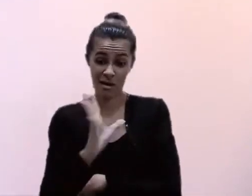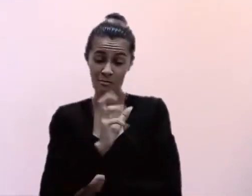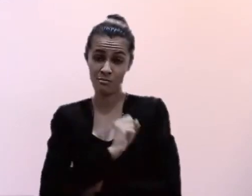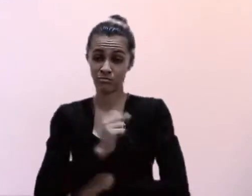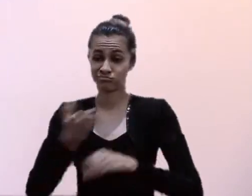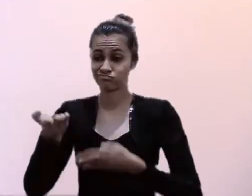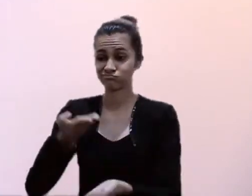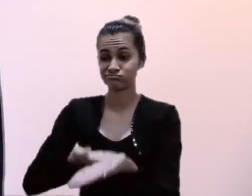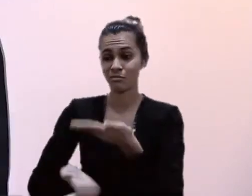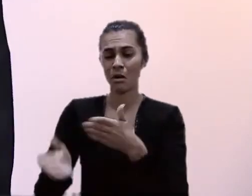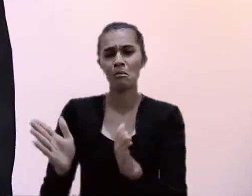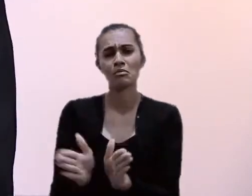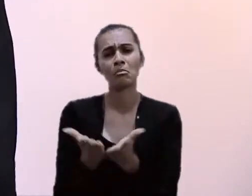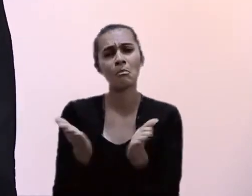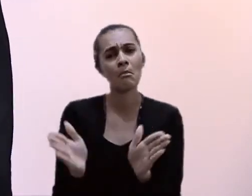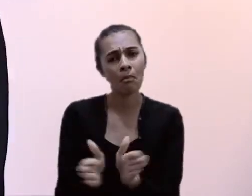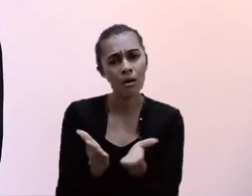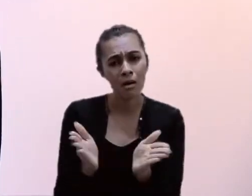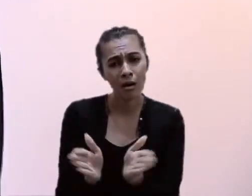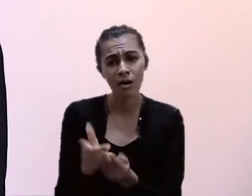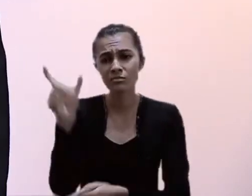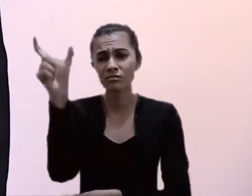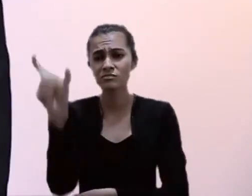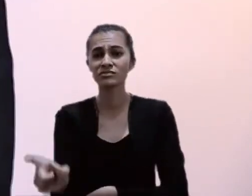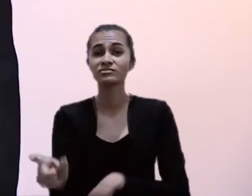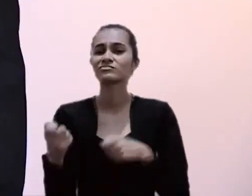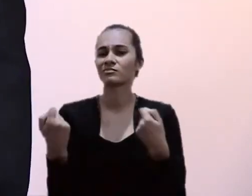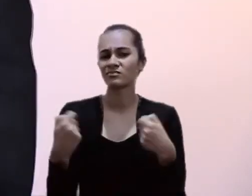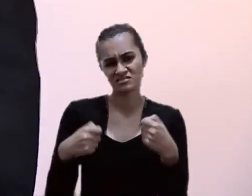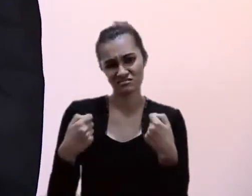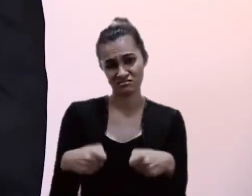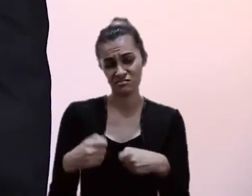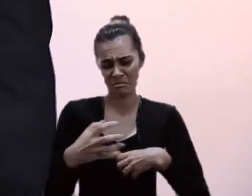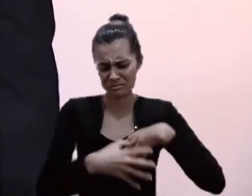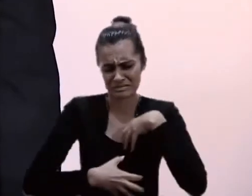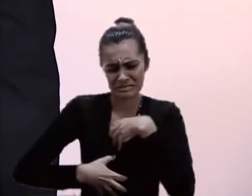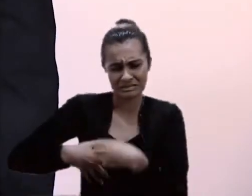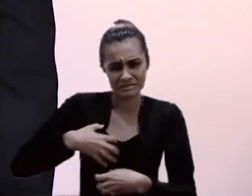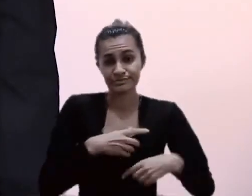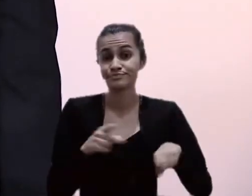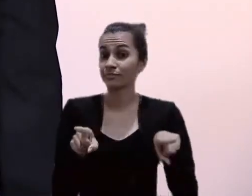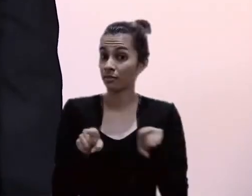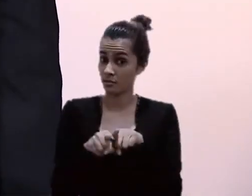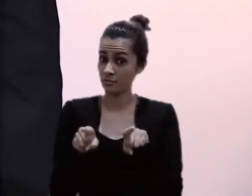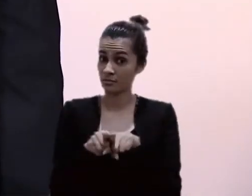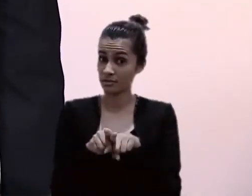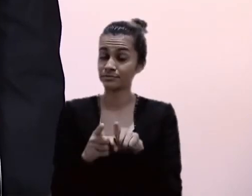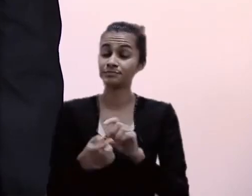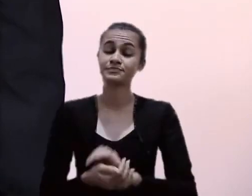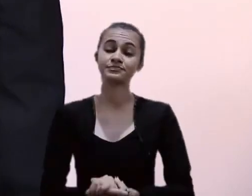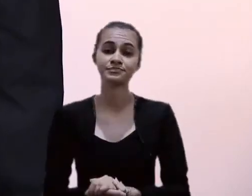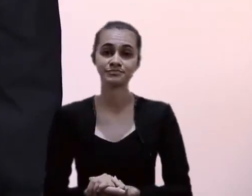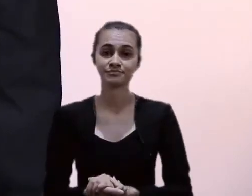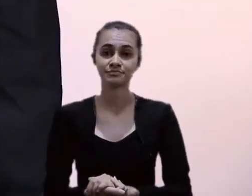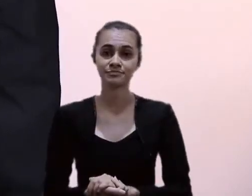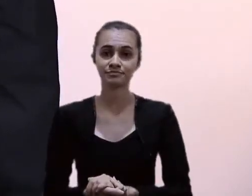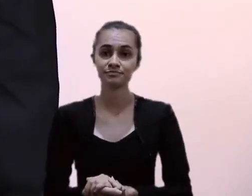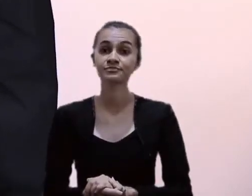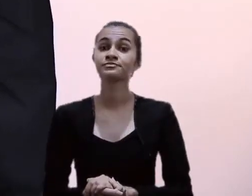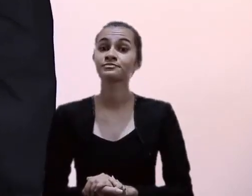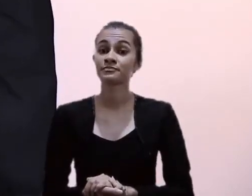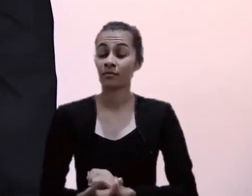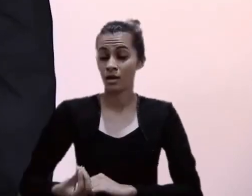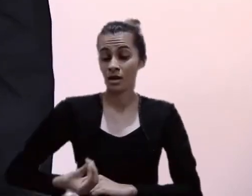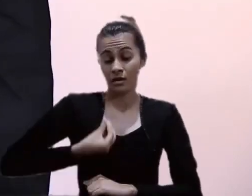os necessitados e os aflitos. Agora, assumam os membros da igreja